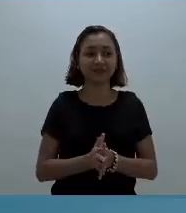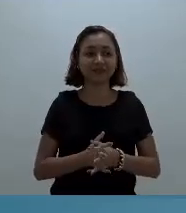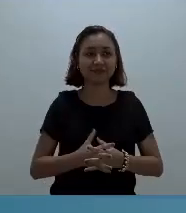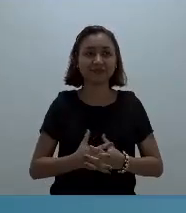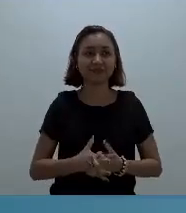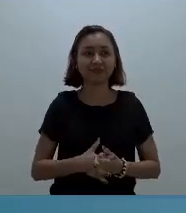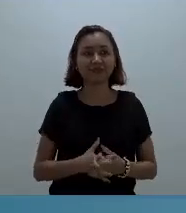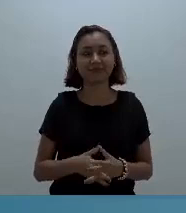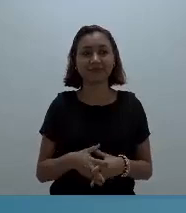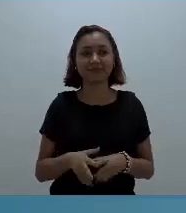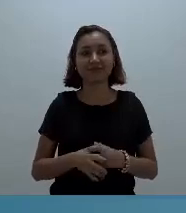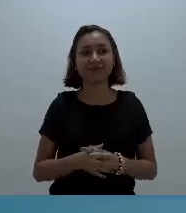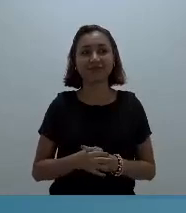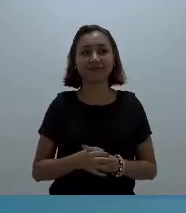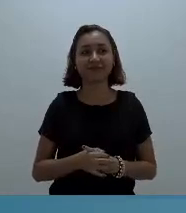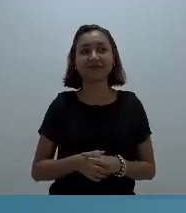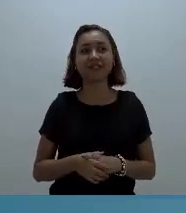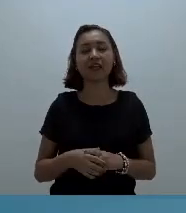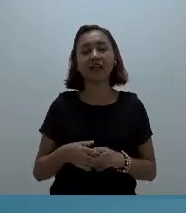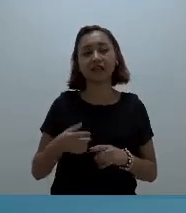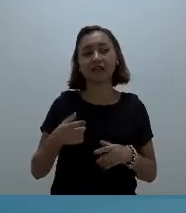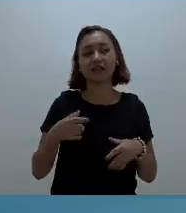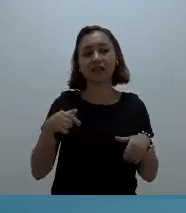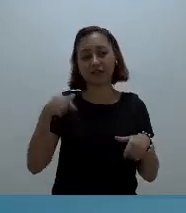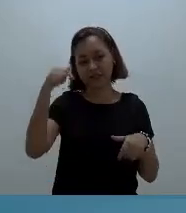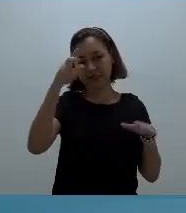Esta semana, nós tivemos